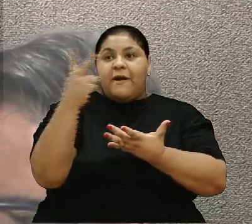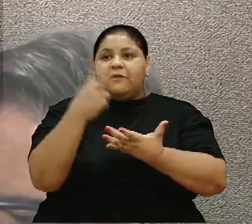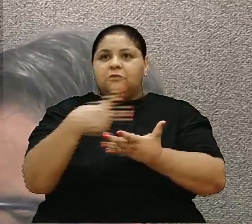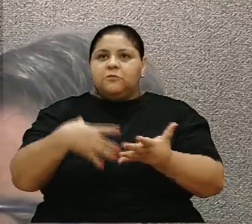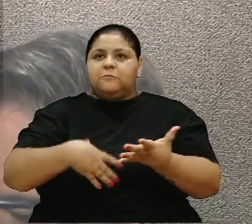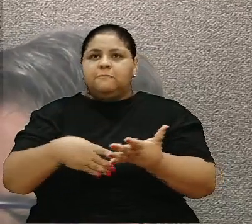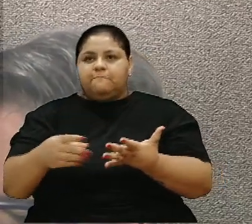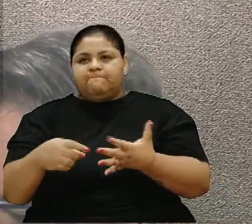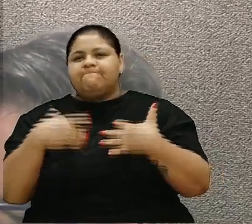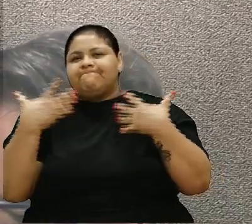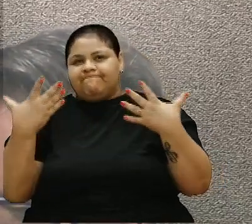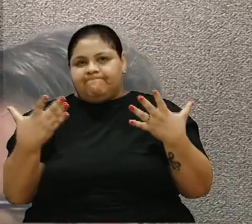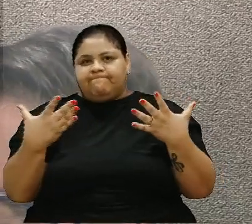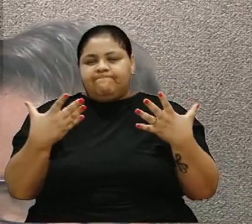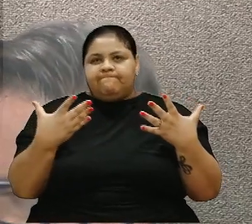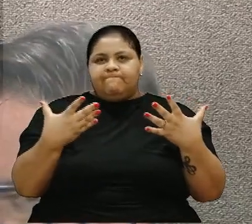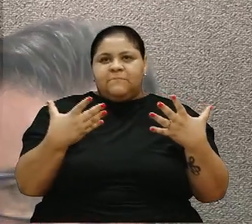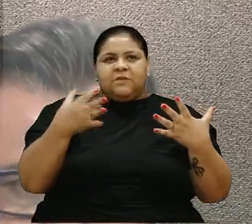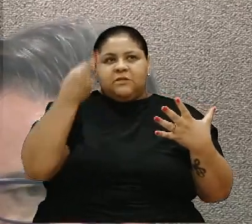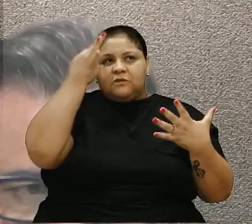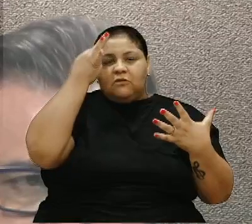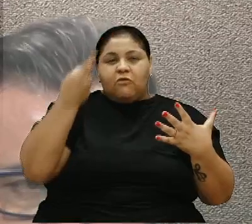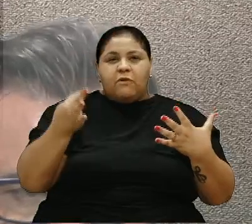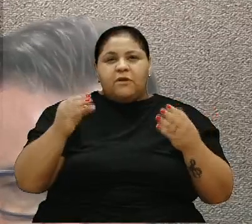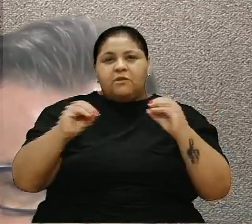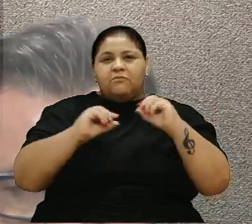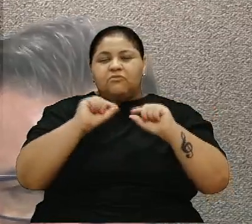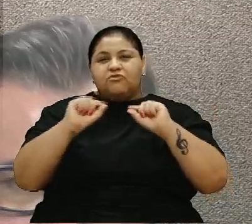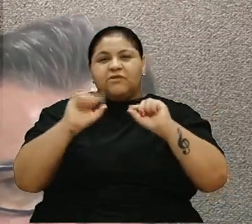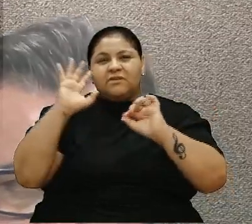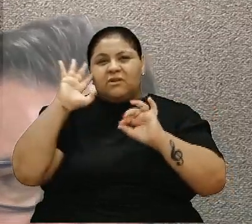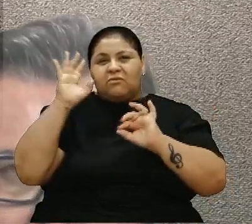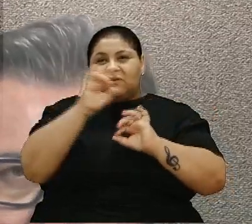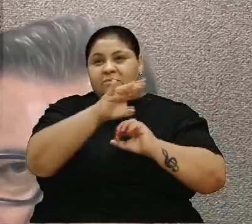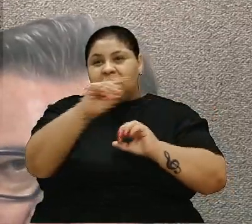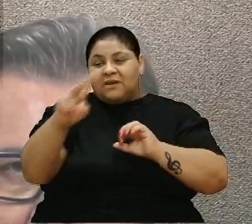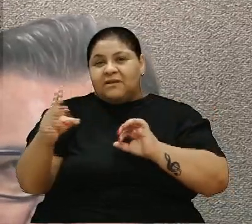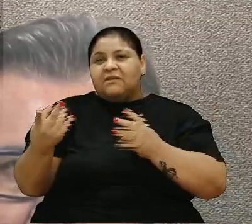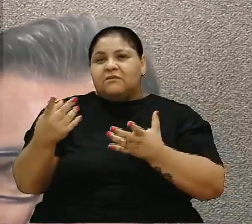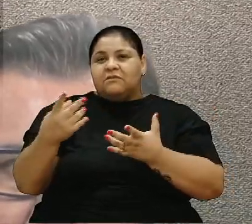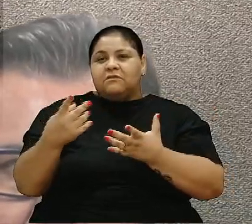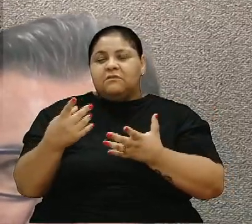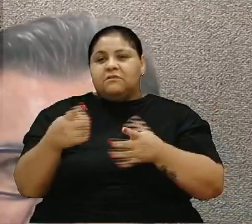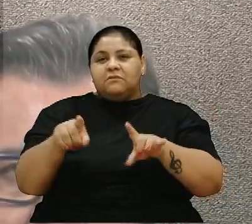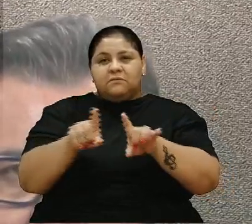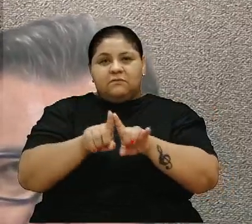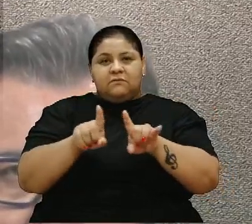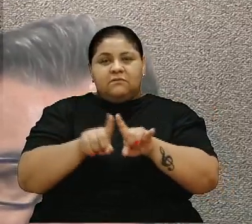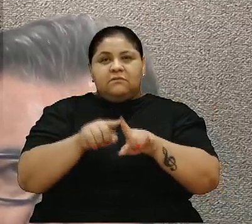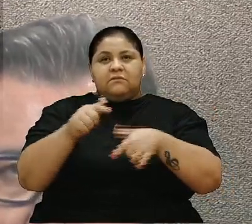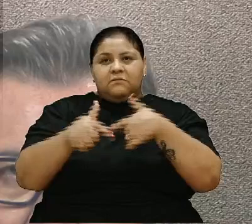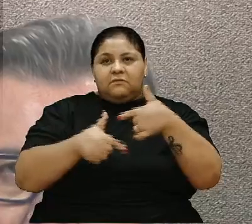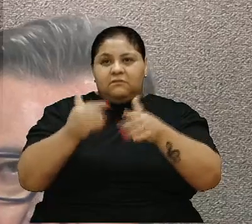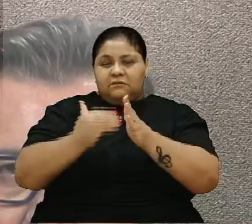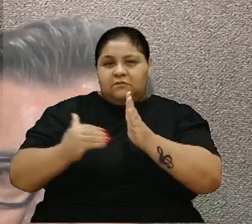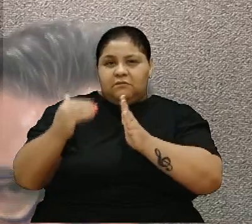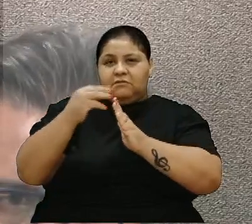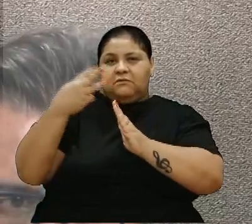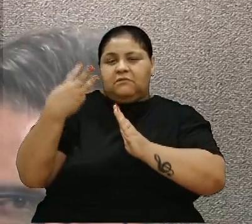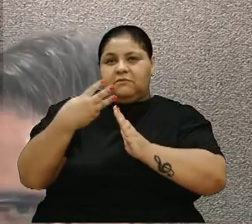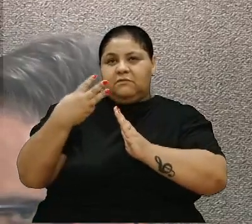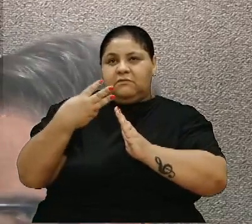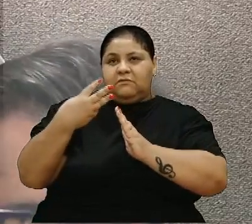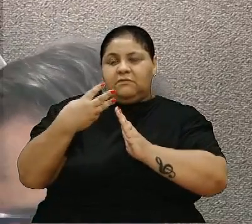deixam consternados no não entendimento do que está preparado para cada um de nós. E também a quem serviu aí o 3º GAI, o coronel Volney